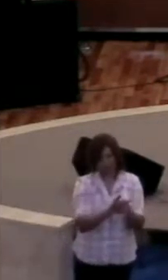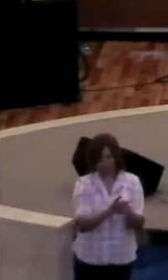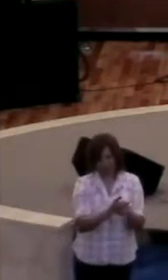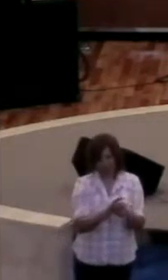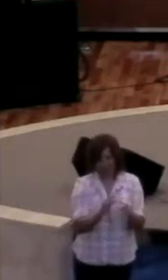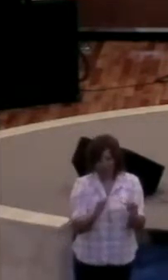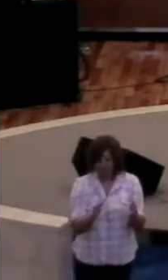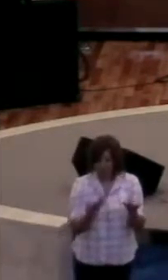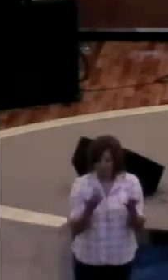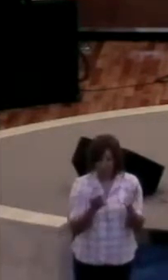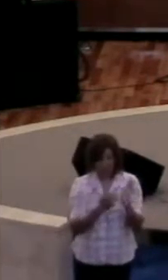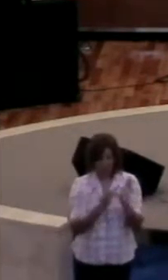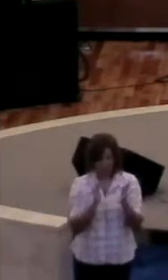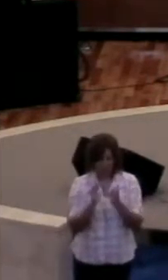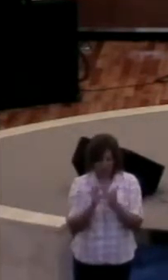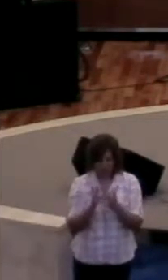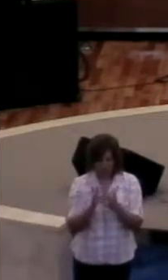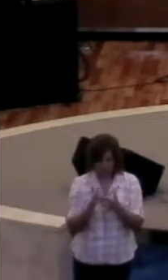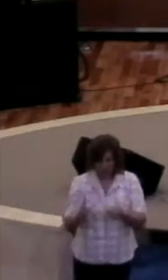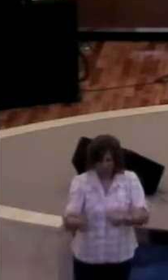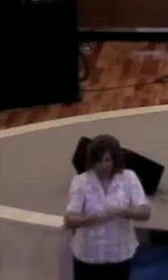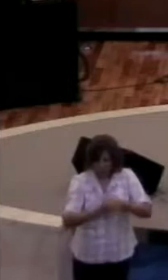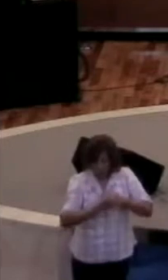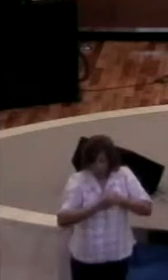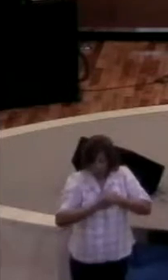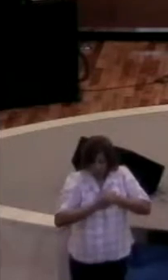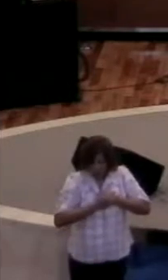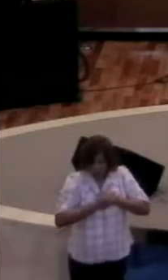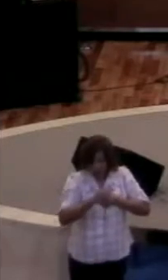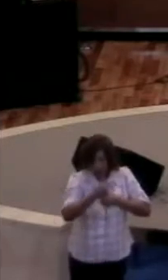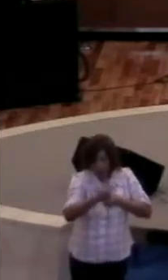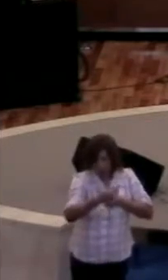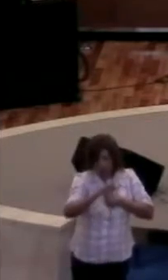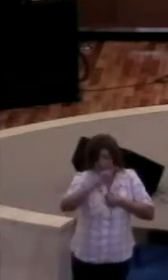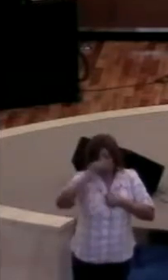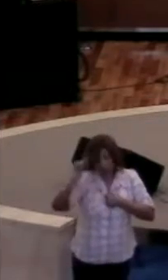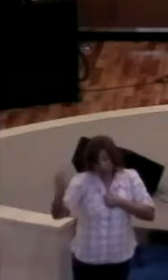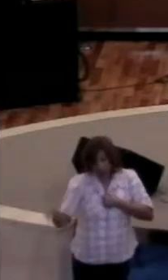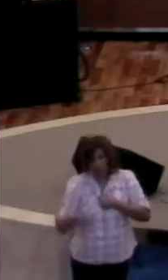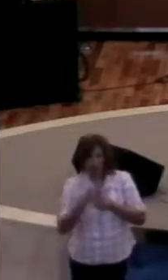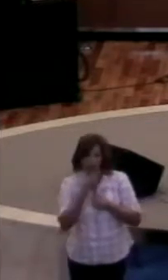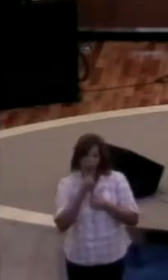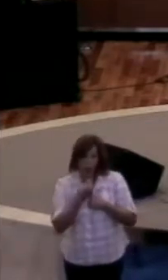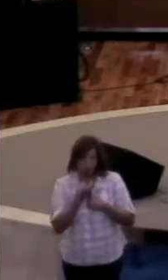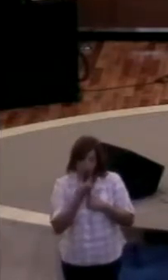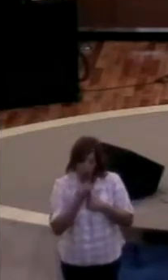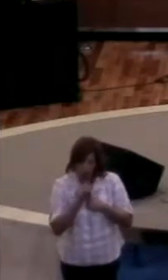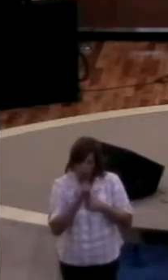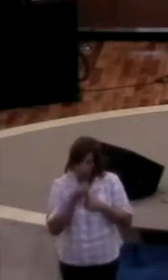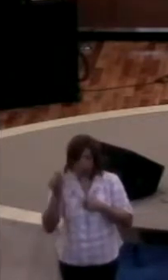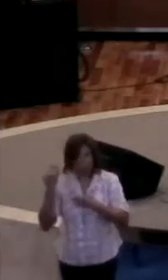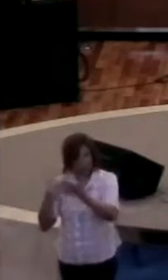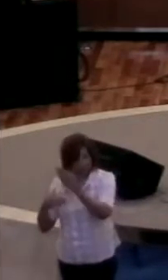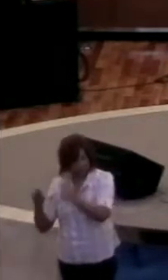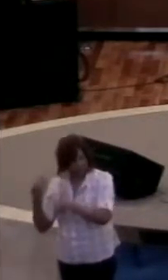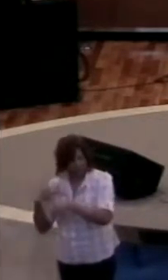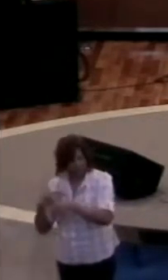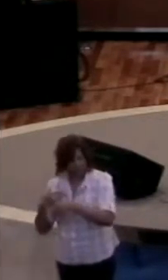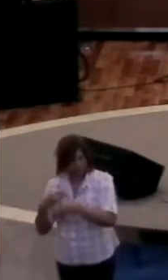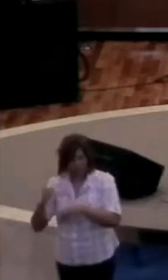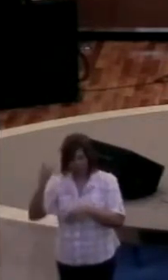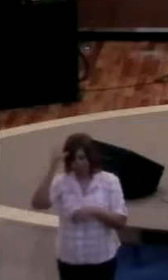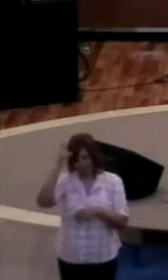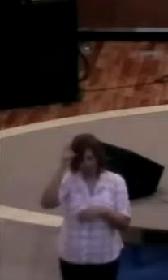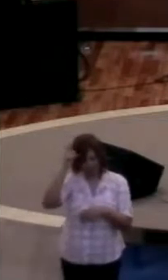Quando Jesus escondeu os 7 mil, nem o diabo sabe onde estava. Quando Deus escondeu Jesus, nem o diabo sabe